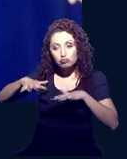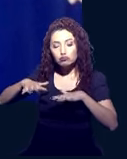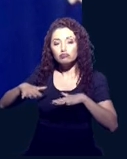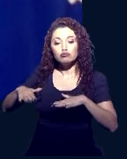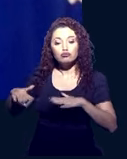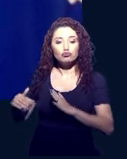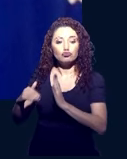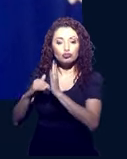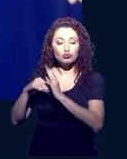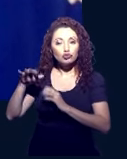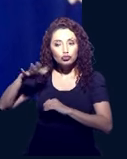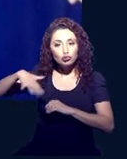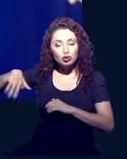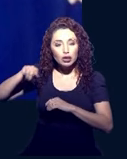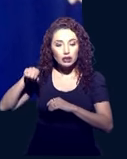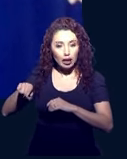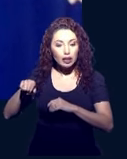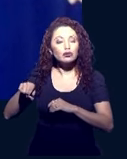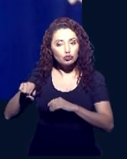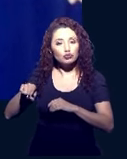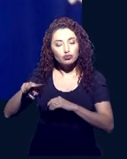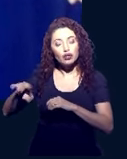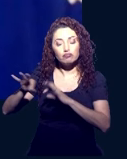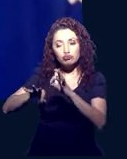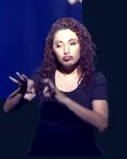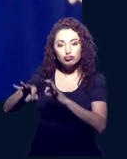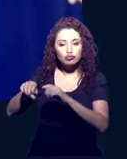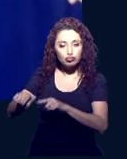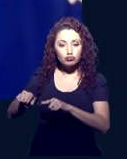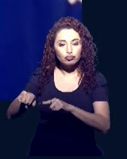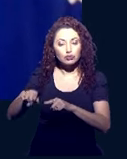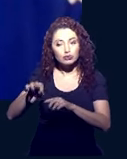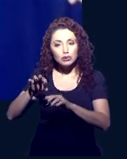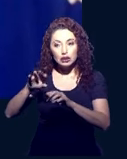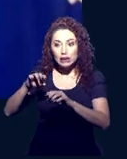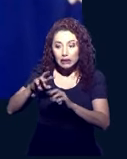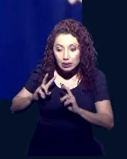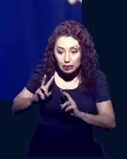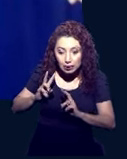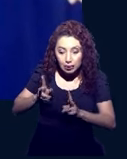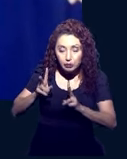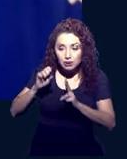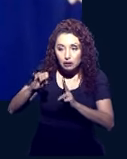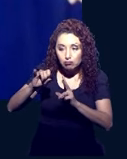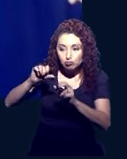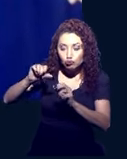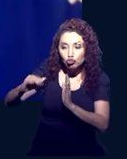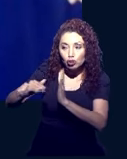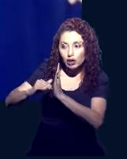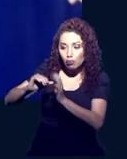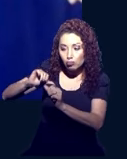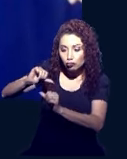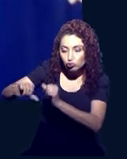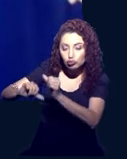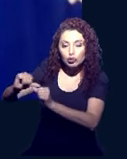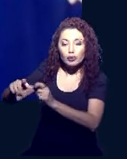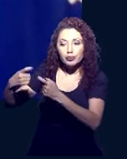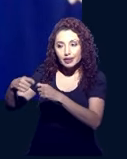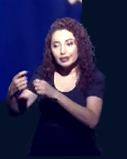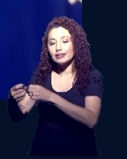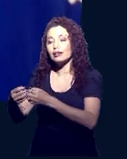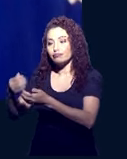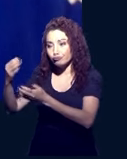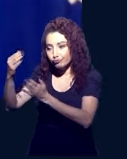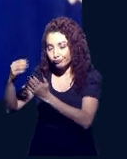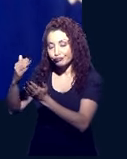e aquilo que reputa como aprimoramentos Lembrando que todas as modificações feitas pelo senado federal importarão no retorno à Câmara